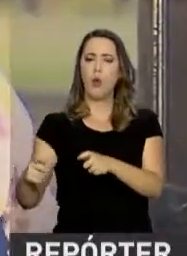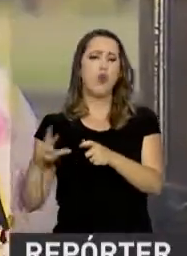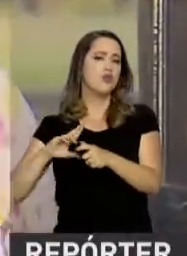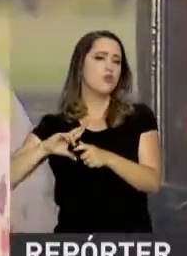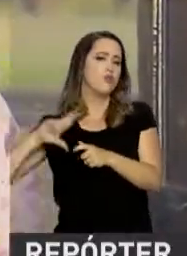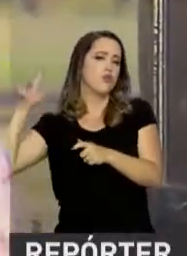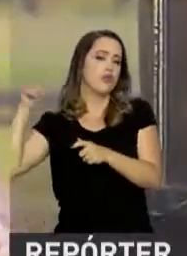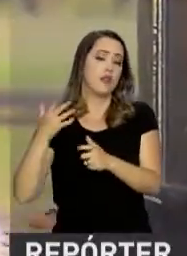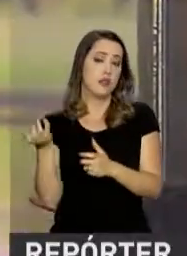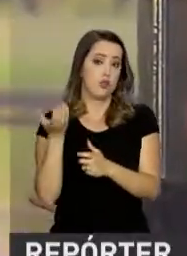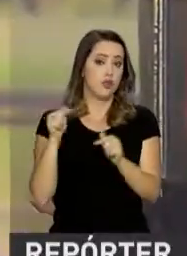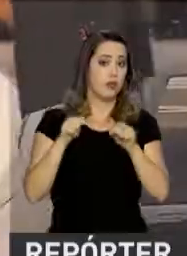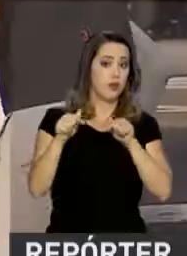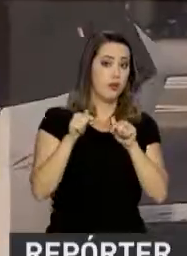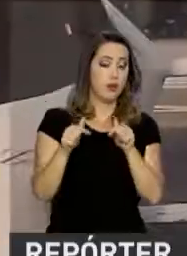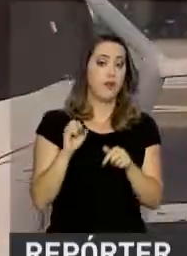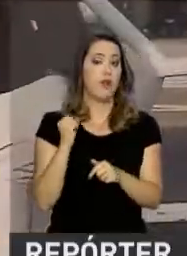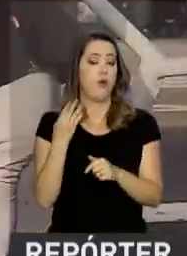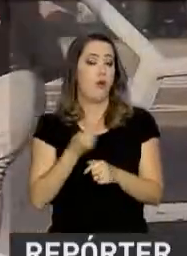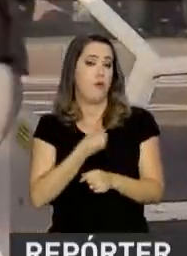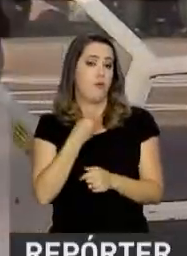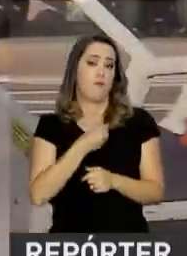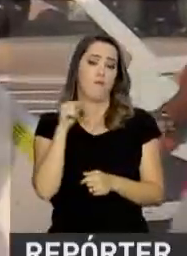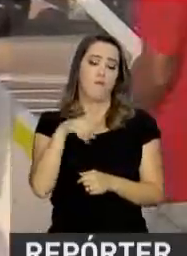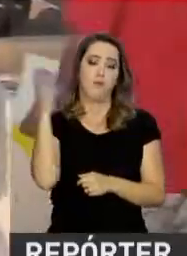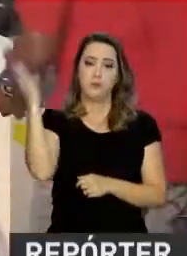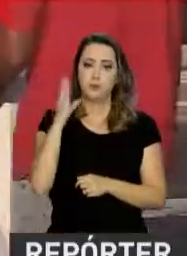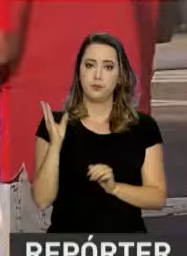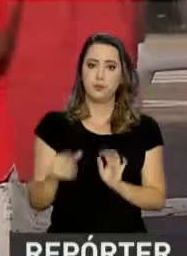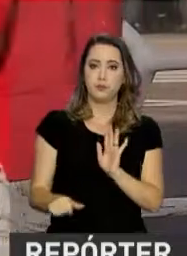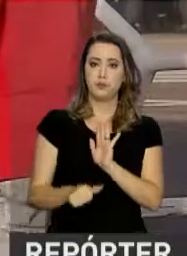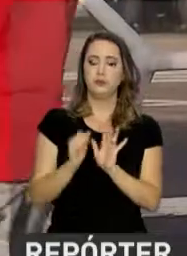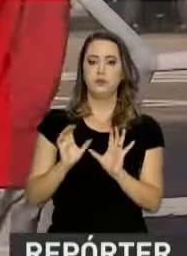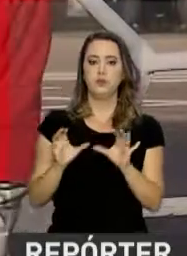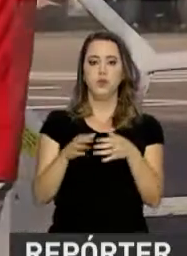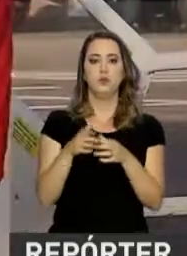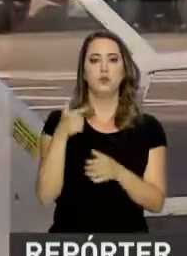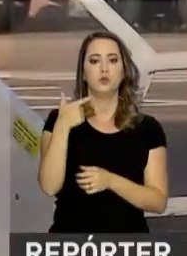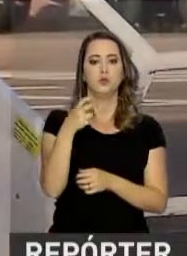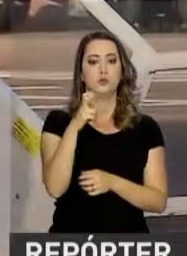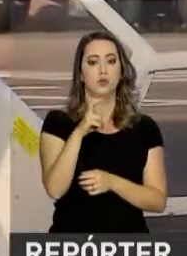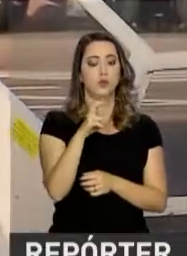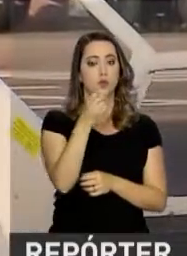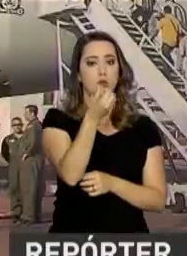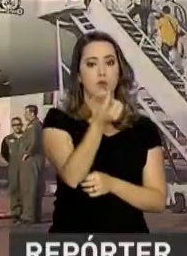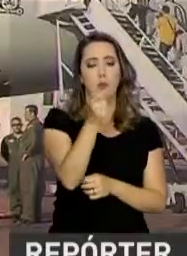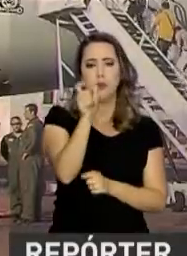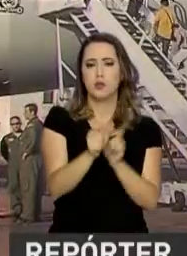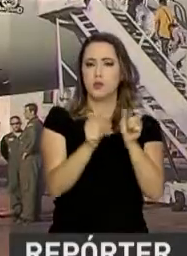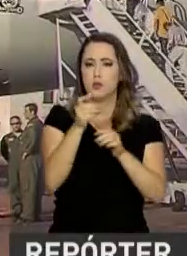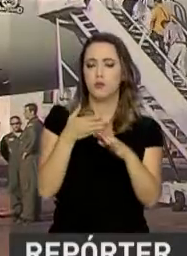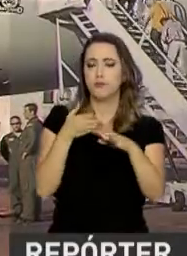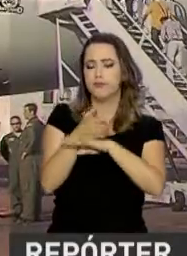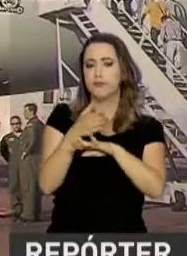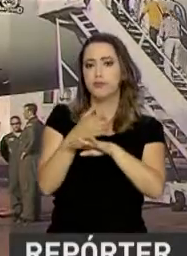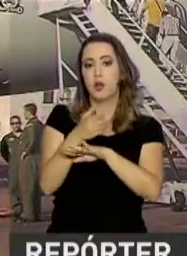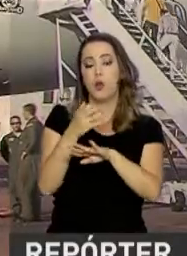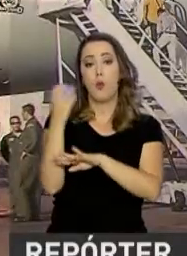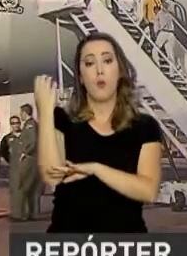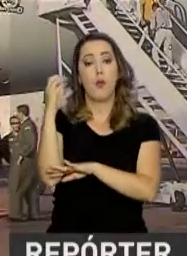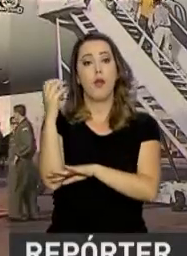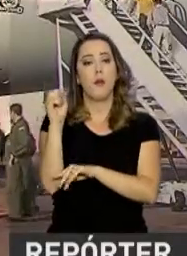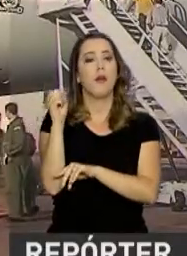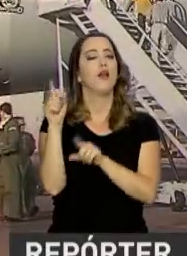encontrar trabalho e permanecer no país. Os primeiros grupos, com 256 pessoas, seguiram para Cuiabá e